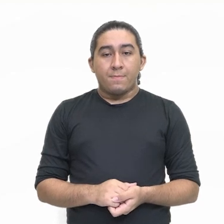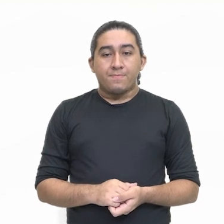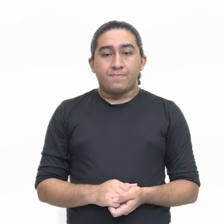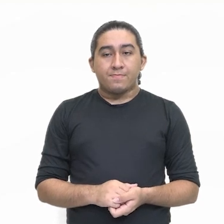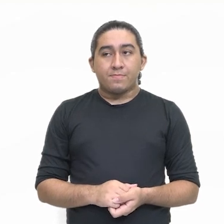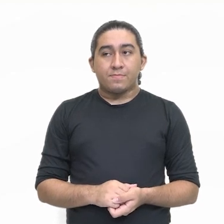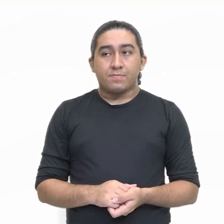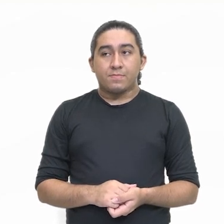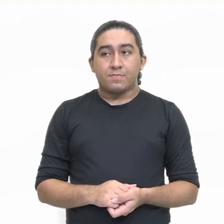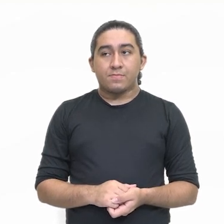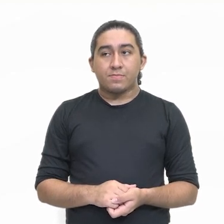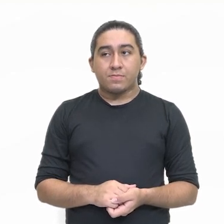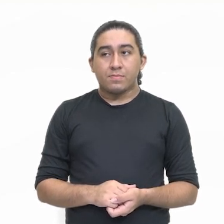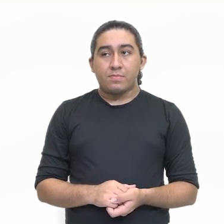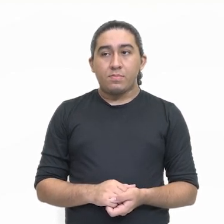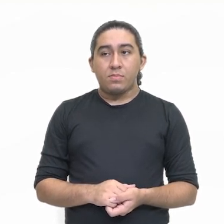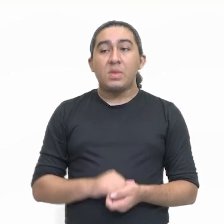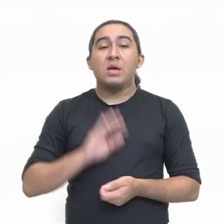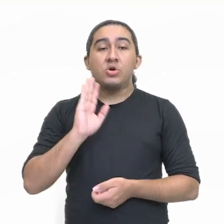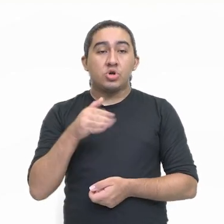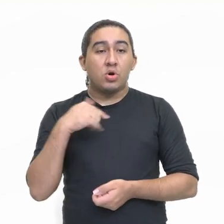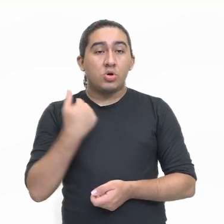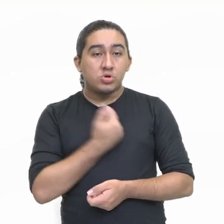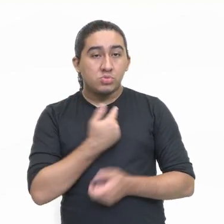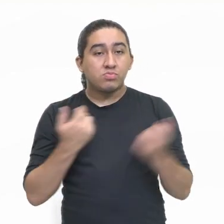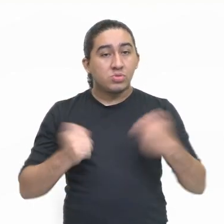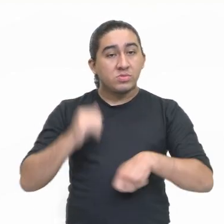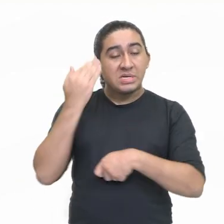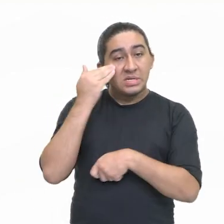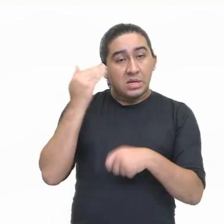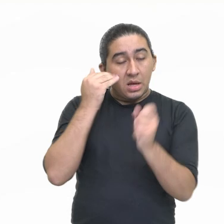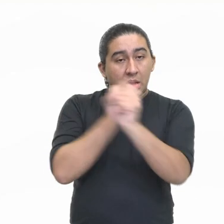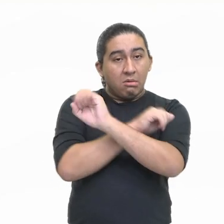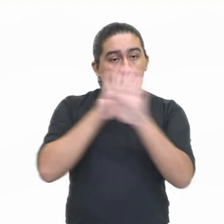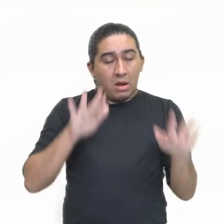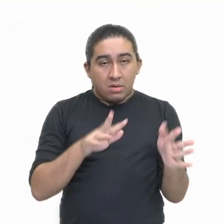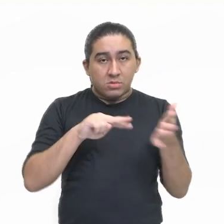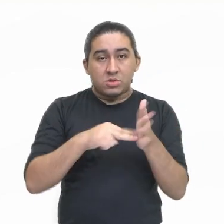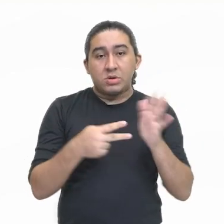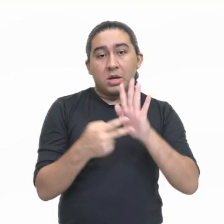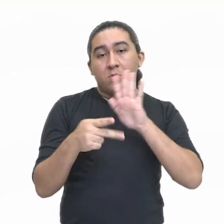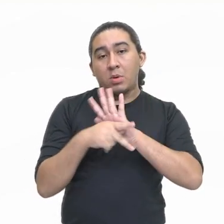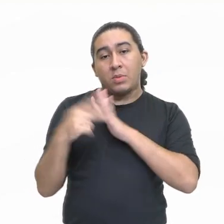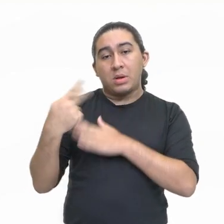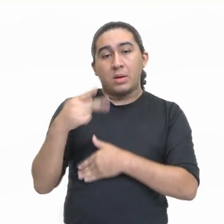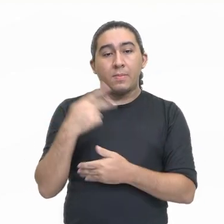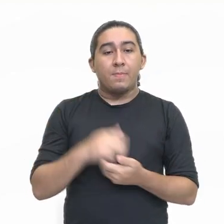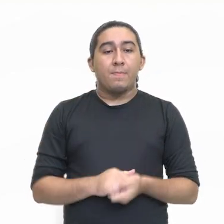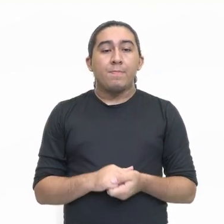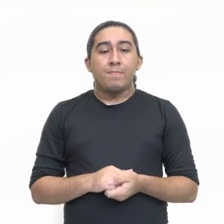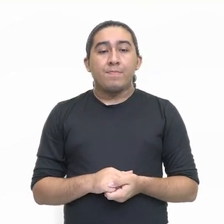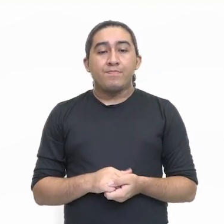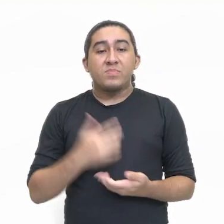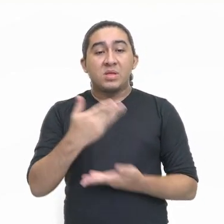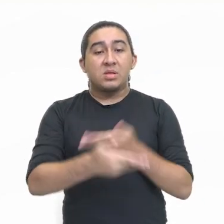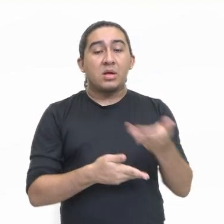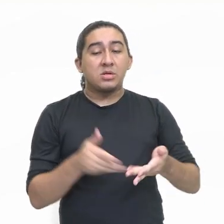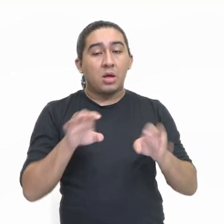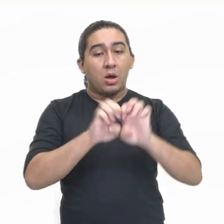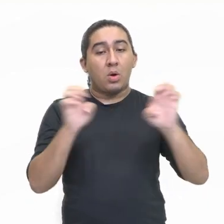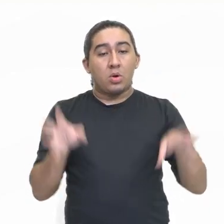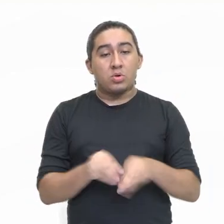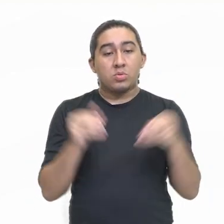esse Eles já nos ajudam a ter uma interpretação do significado as interações ecológicas